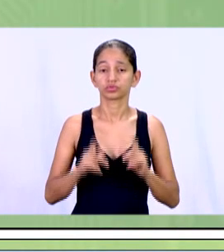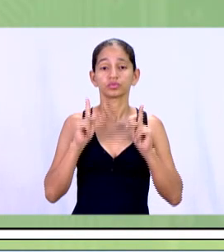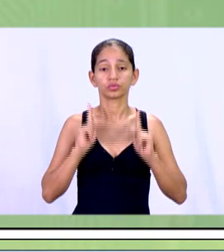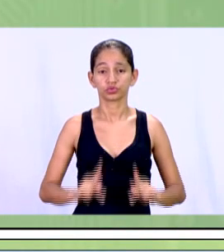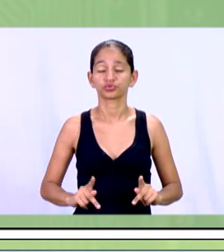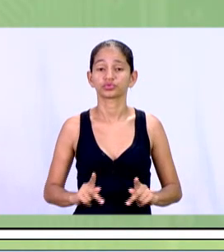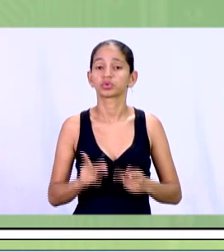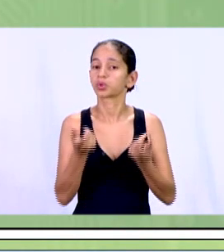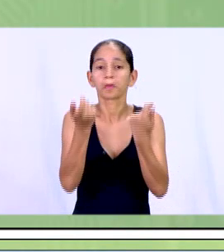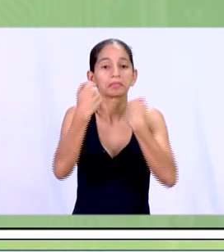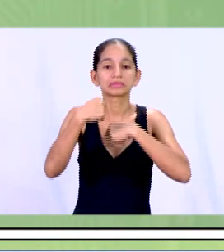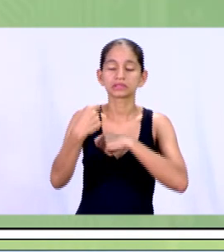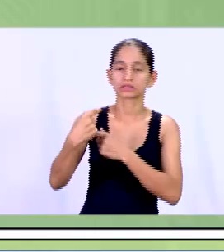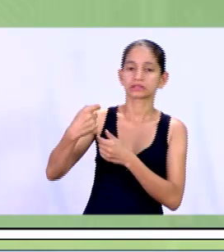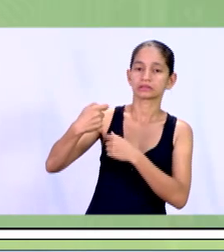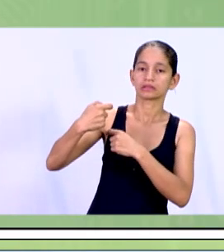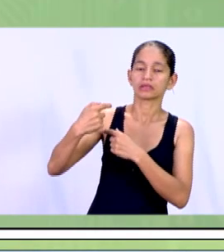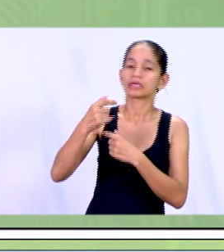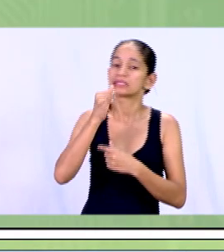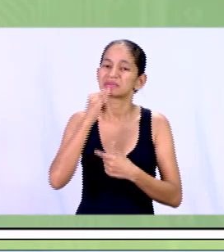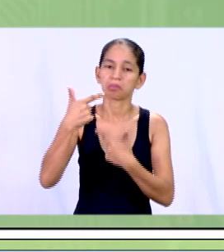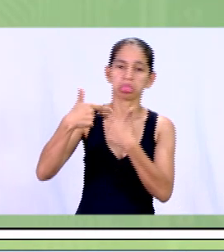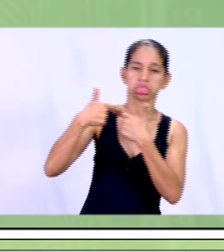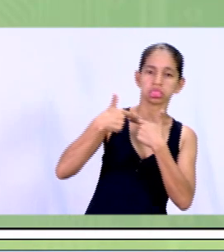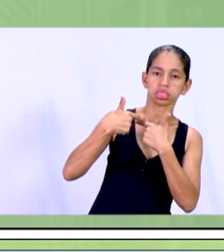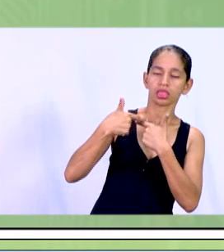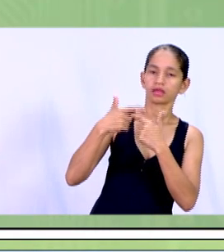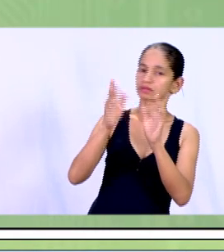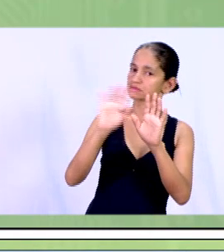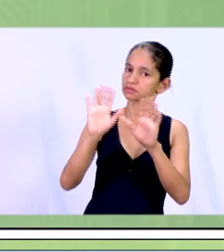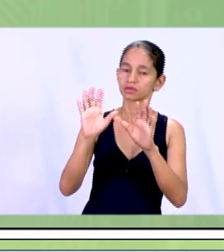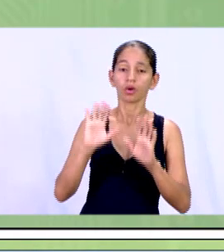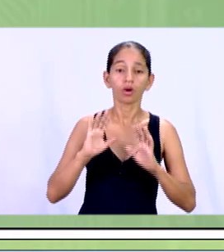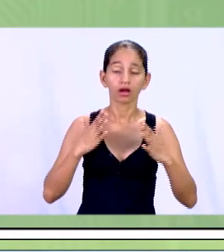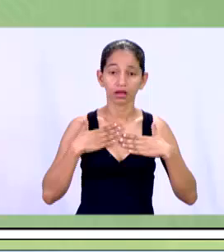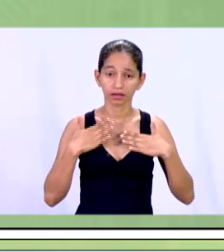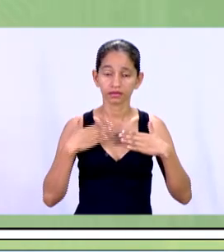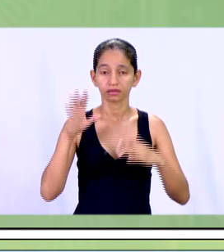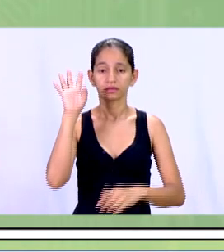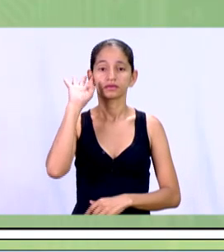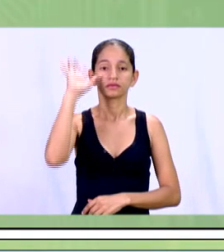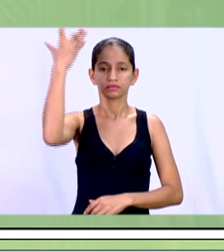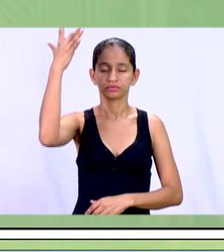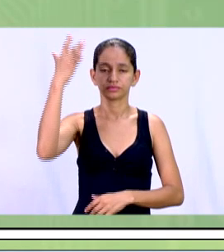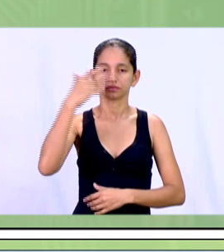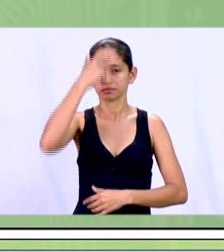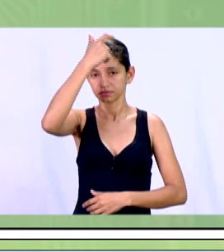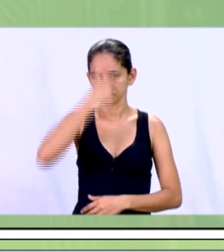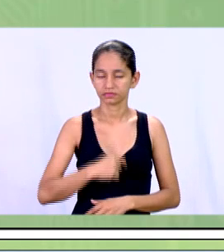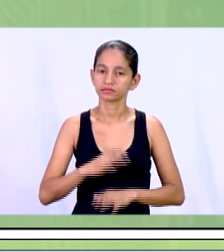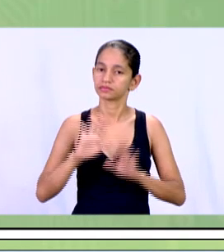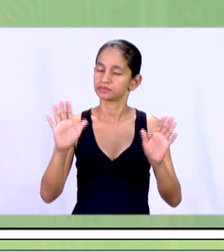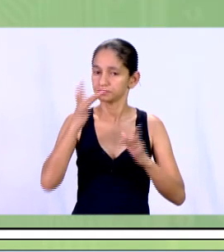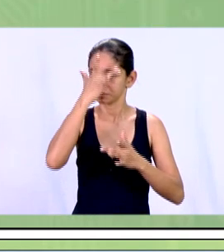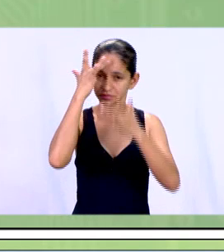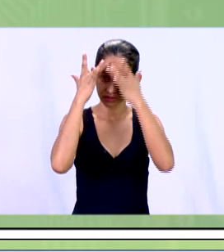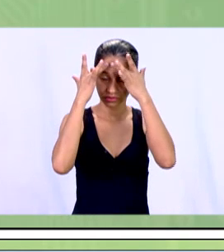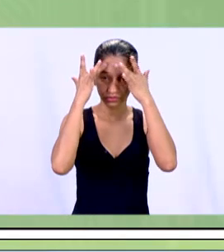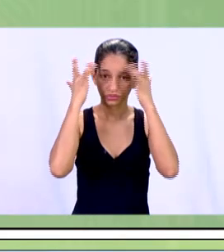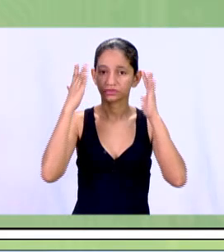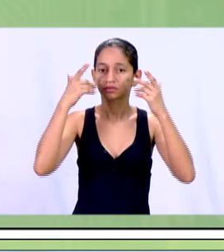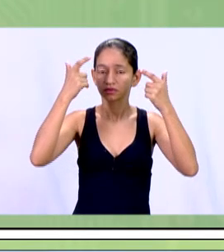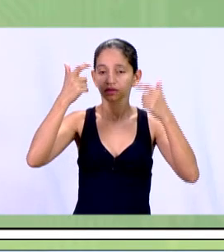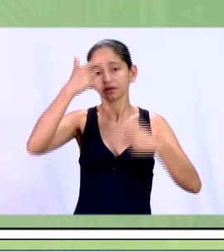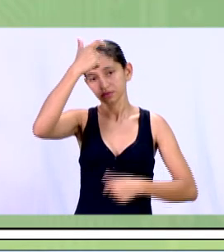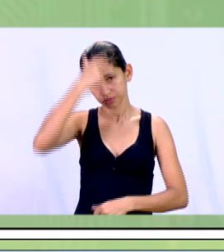nós acabamos de falar. Voluntário, é você que vai decidir se é ético ou não, né? Então, esse sujeito é um sujeito que